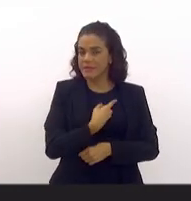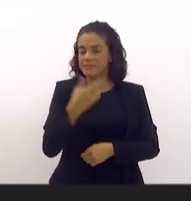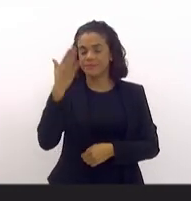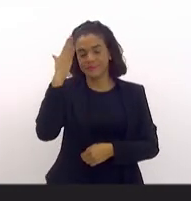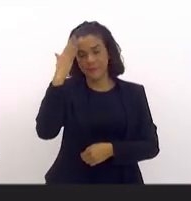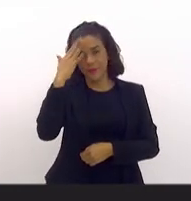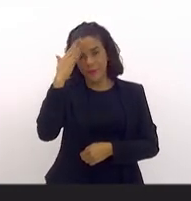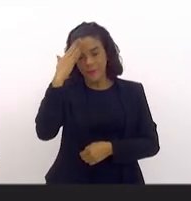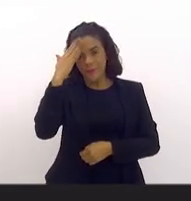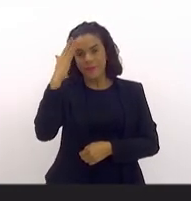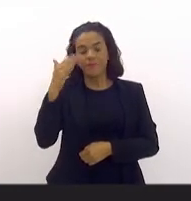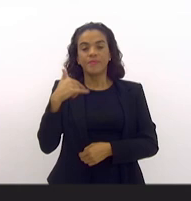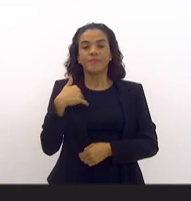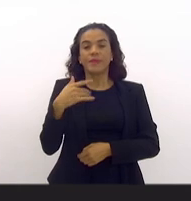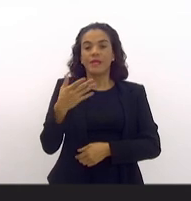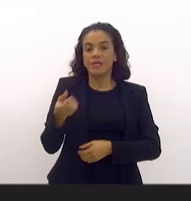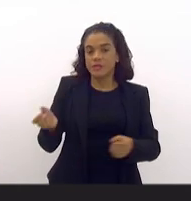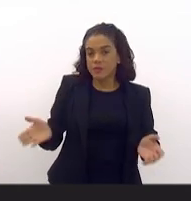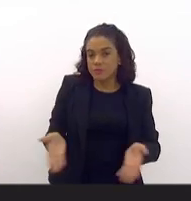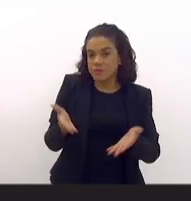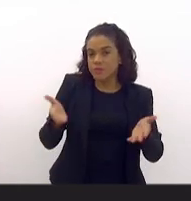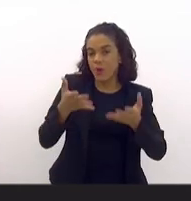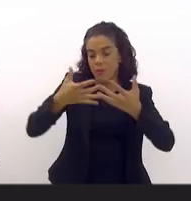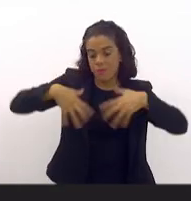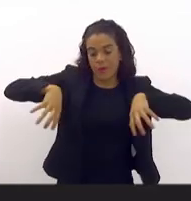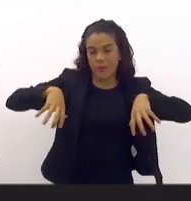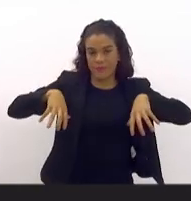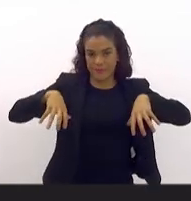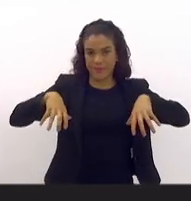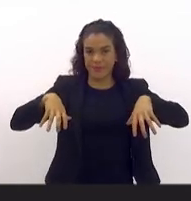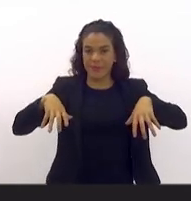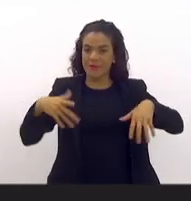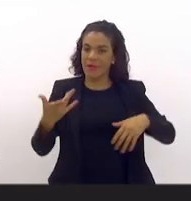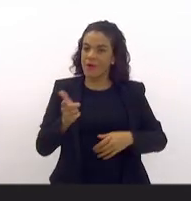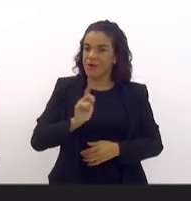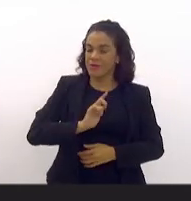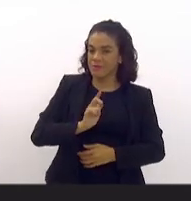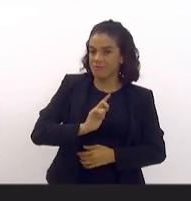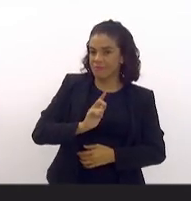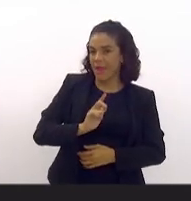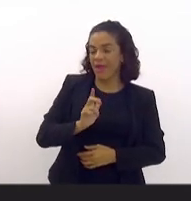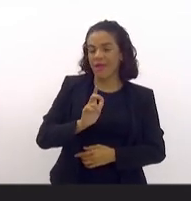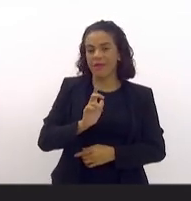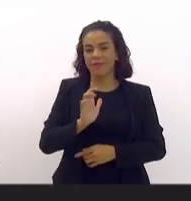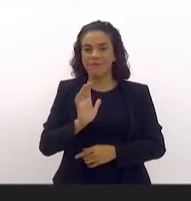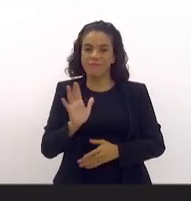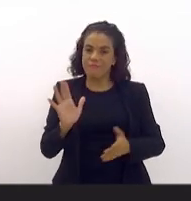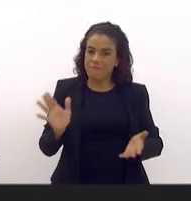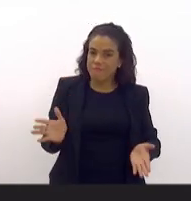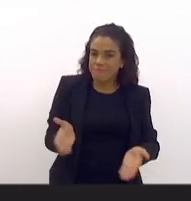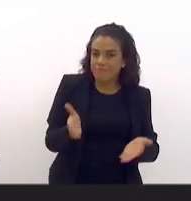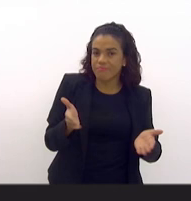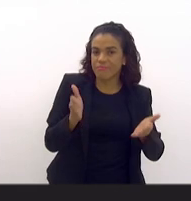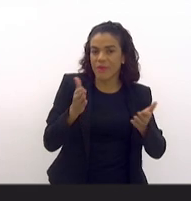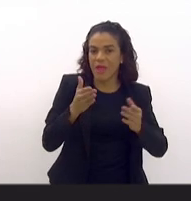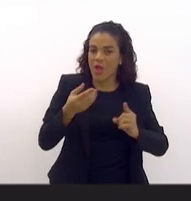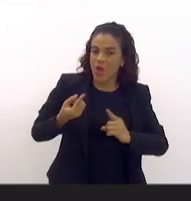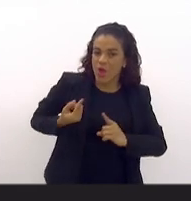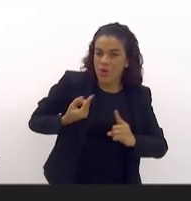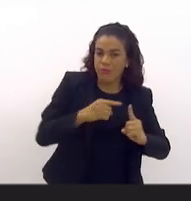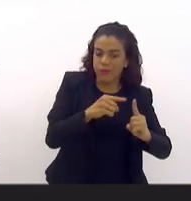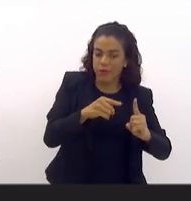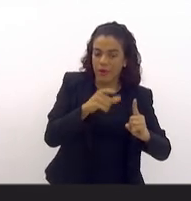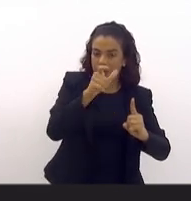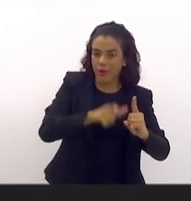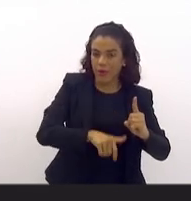que também isso gerou um tipo de polarização. Então, certamente isso também contribuiu para ataques contra mulheres.